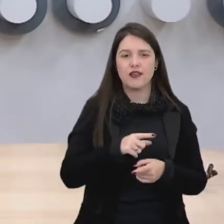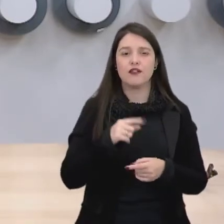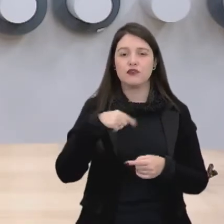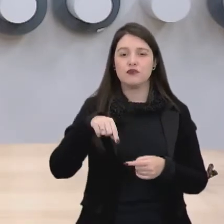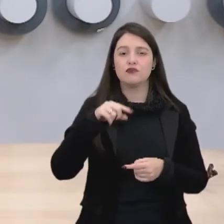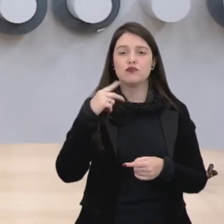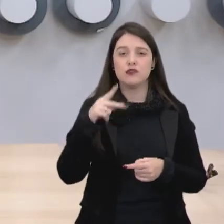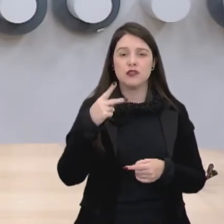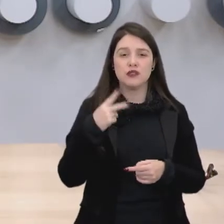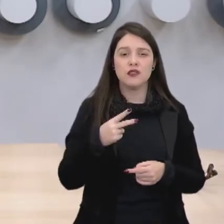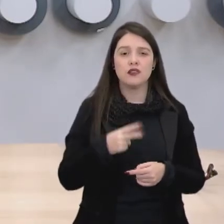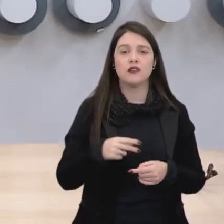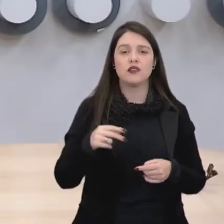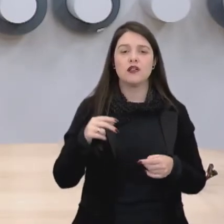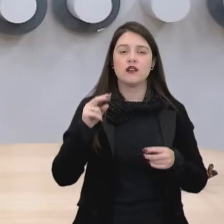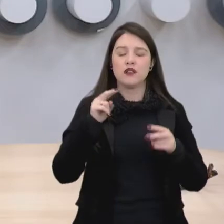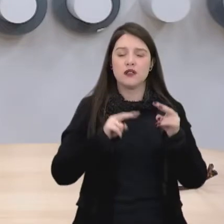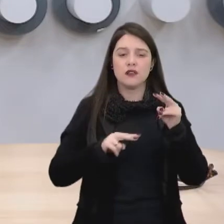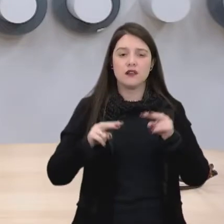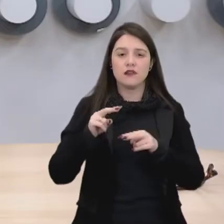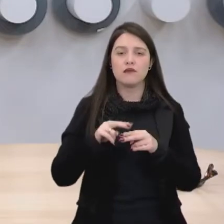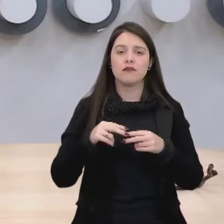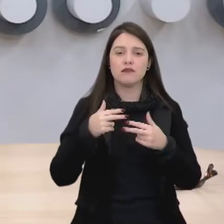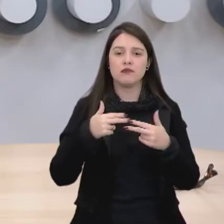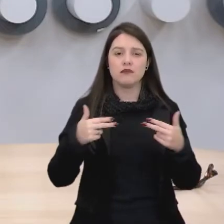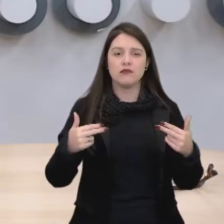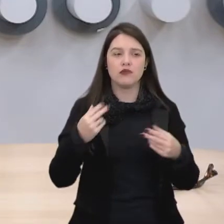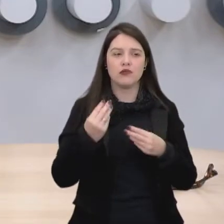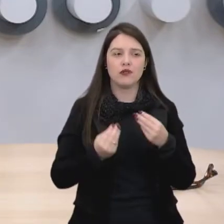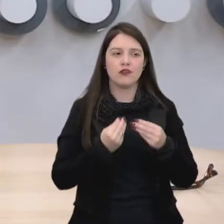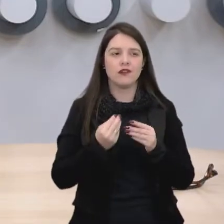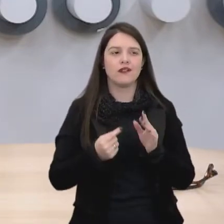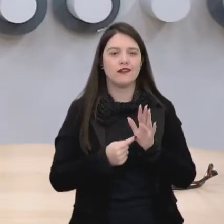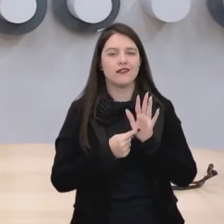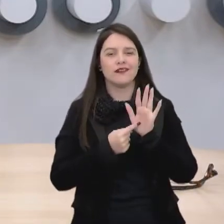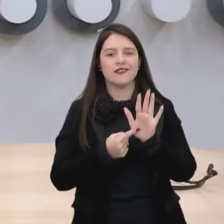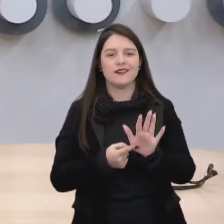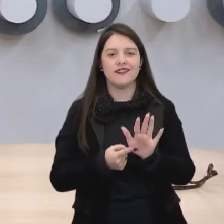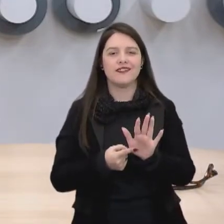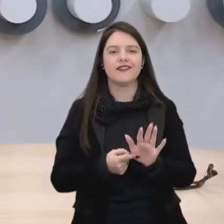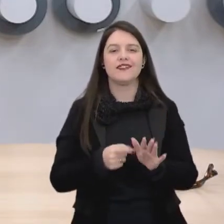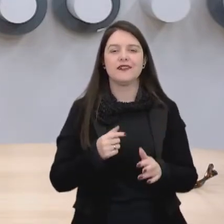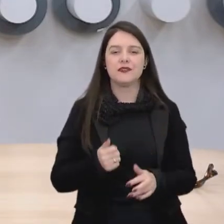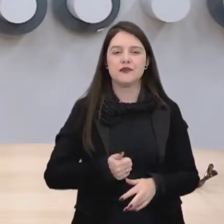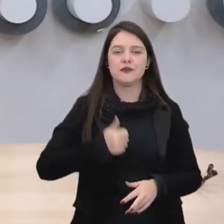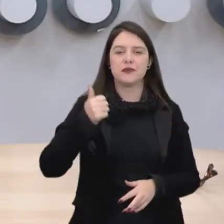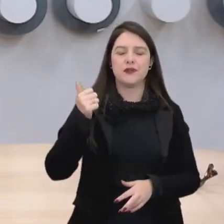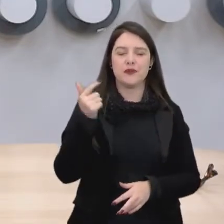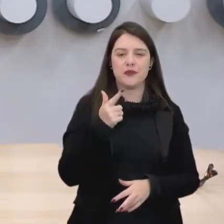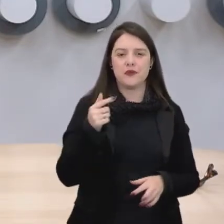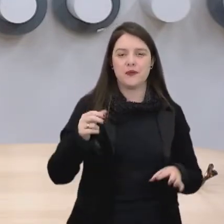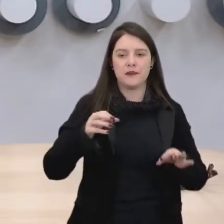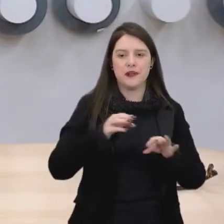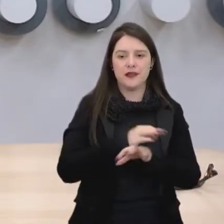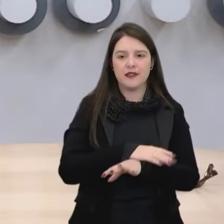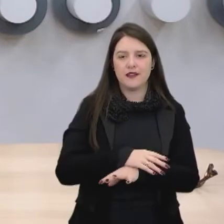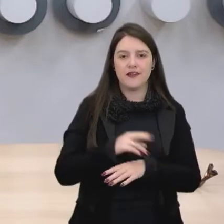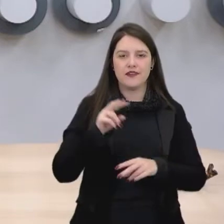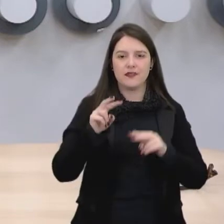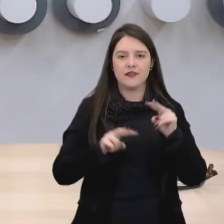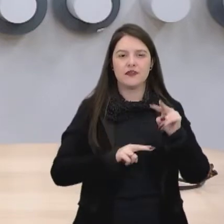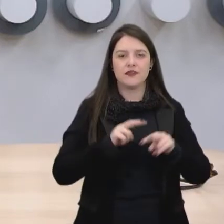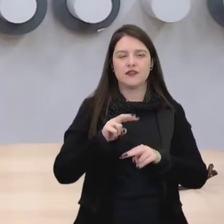você ter aí uma melhor renda, né, como mostrou lá o gráfico. Então quem tem superior completo, ou seja, quem teve um nível